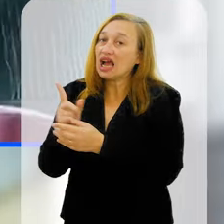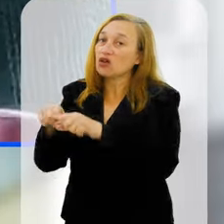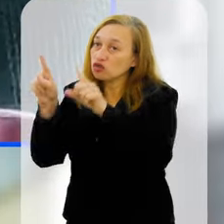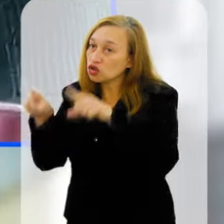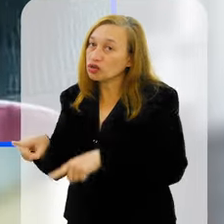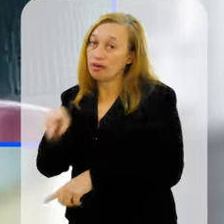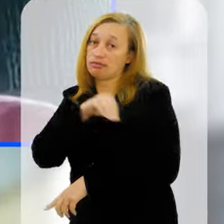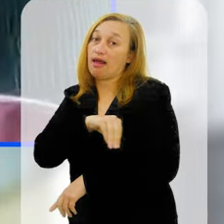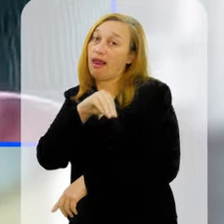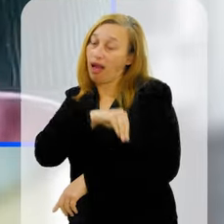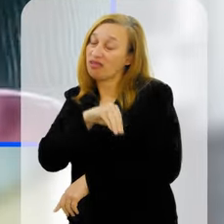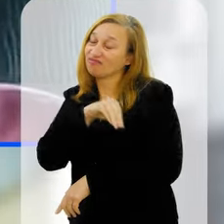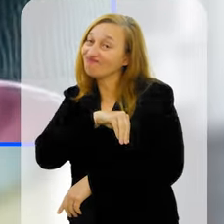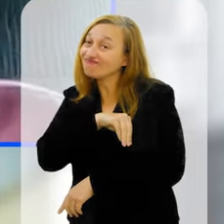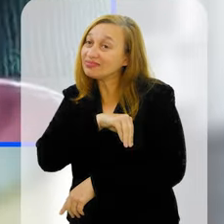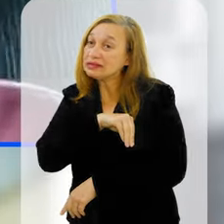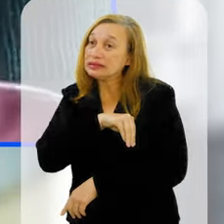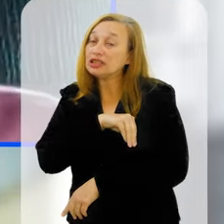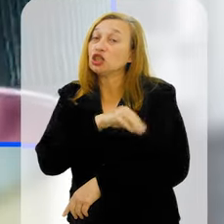de pagamento.